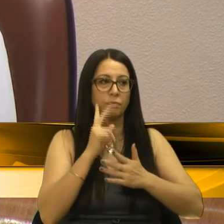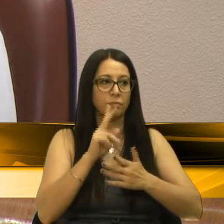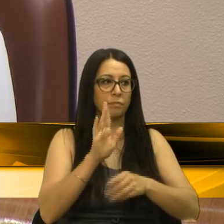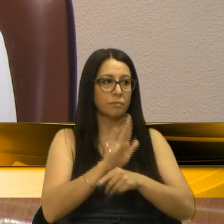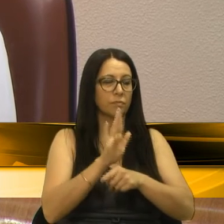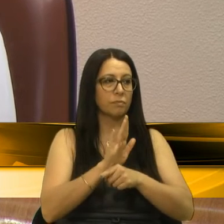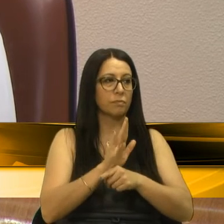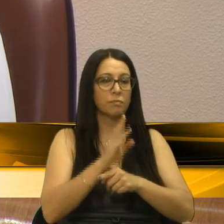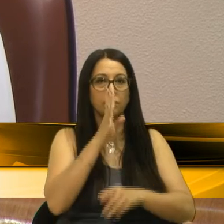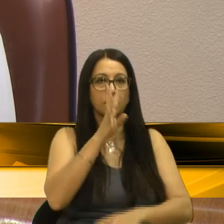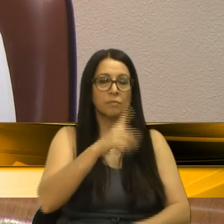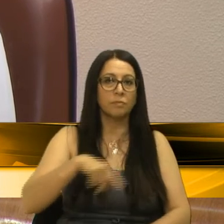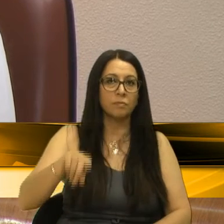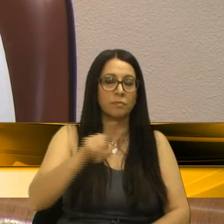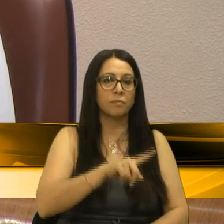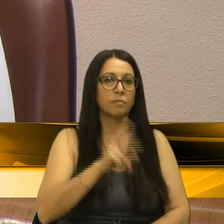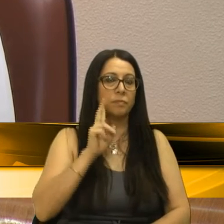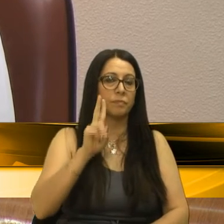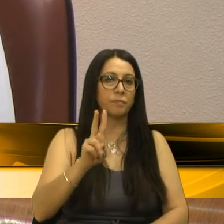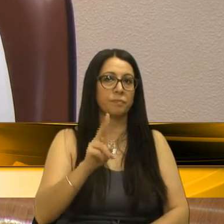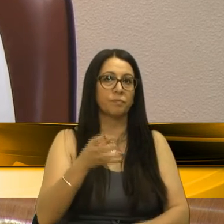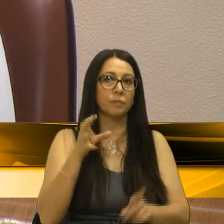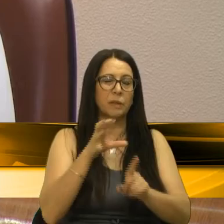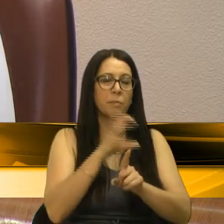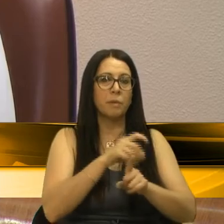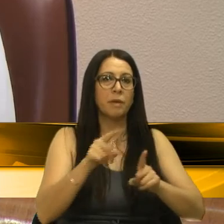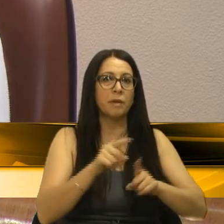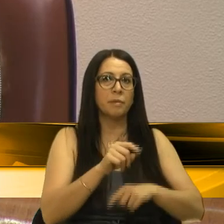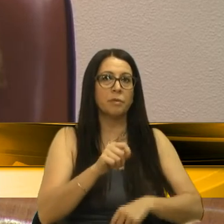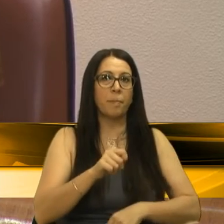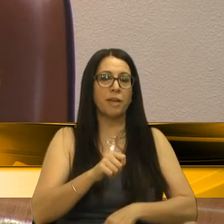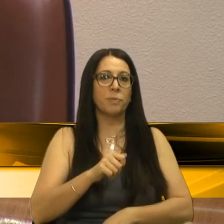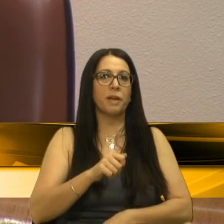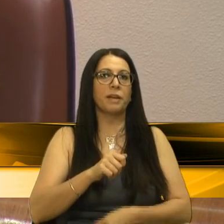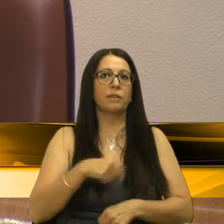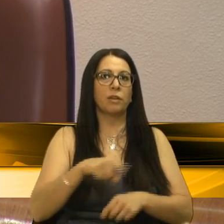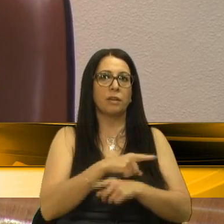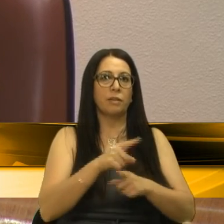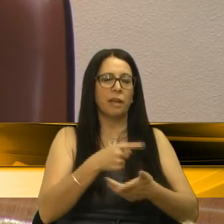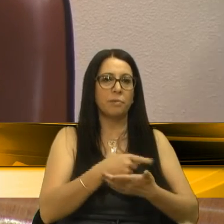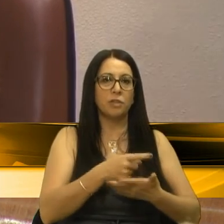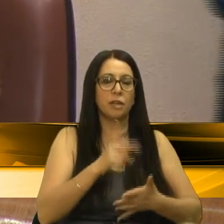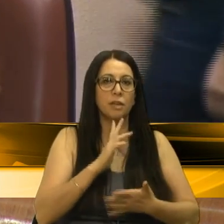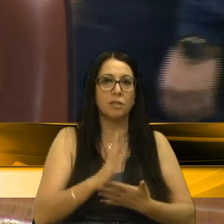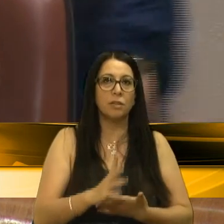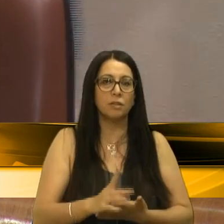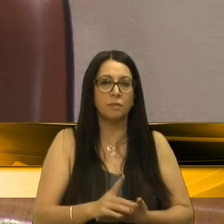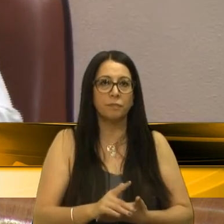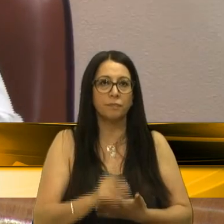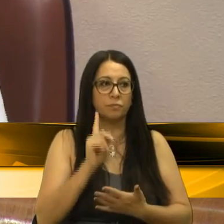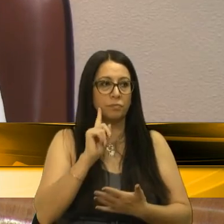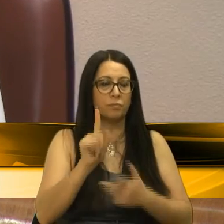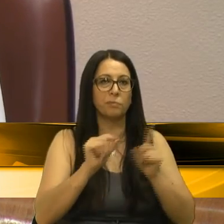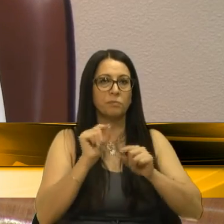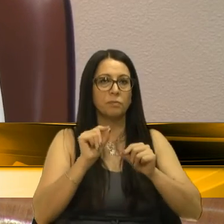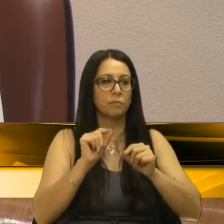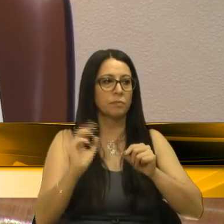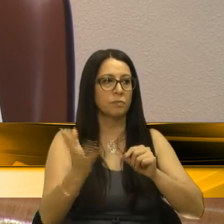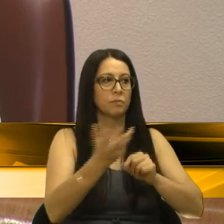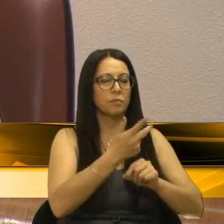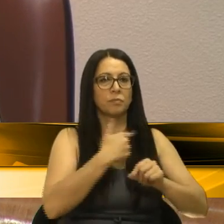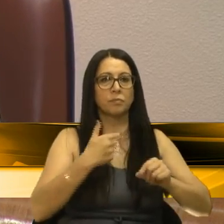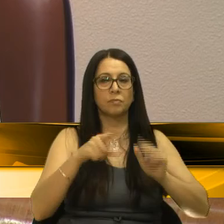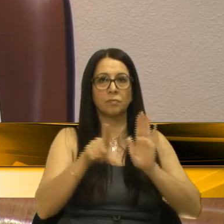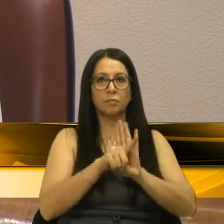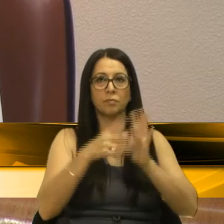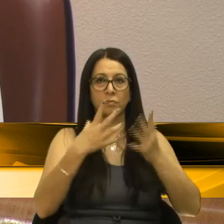de acusação repousa na influência decisiva que a sentença exerce na sede civil. E a respeito das hipóteses em que se